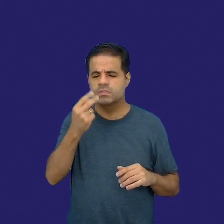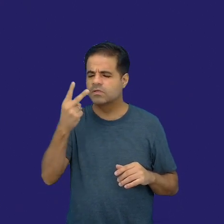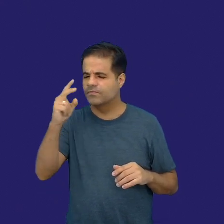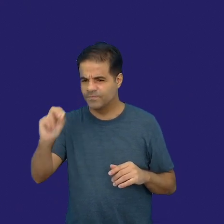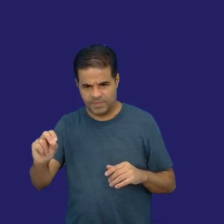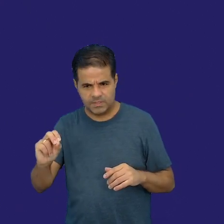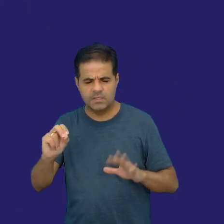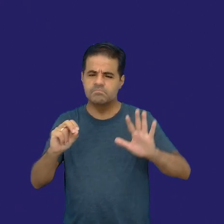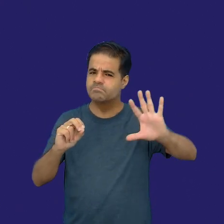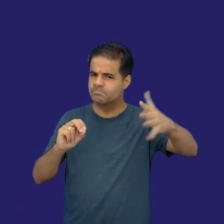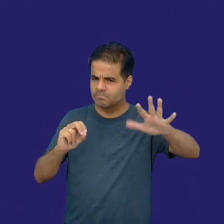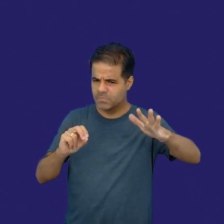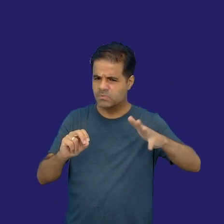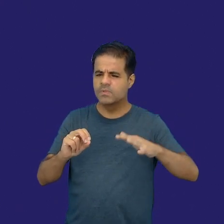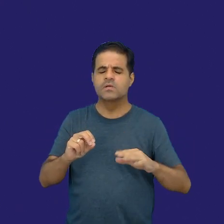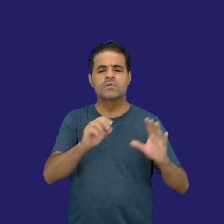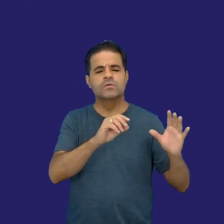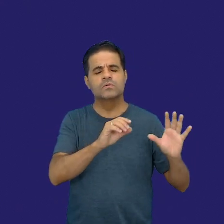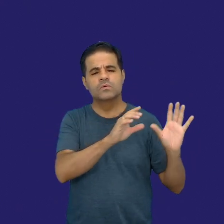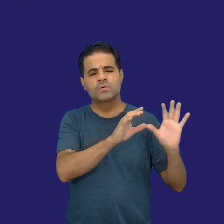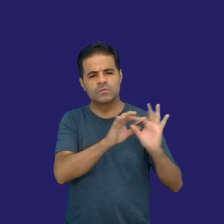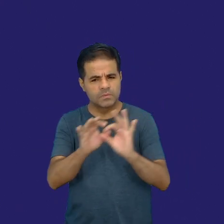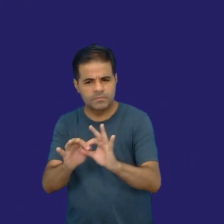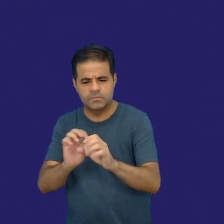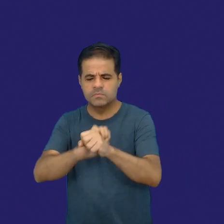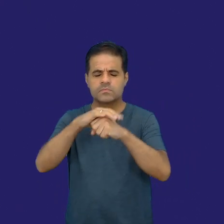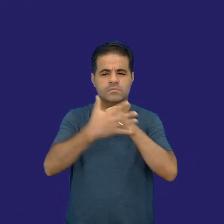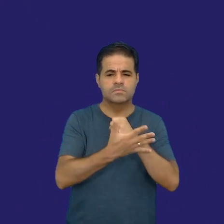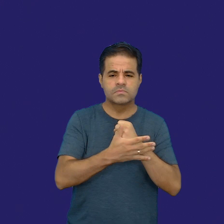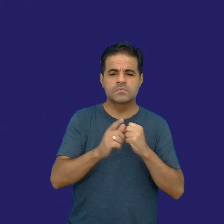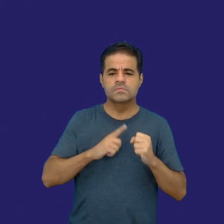2020, né, com o contexto da pandemia,